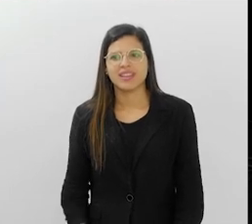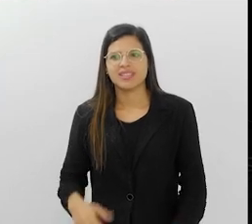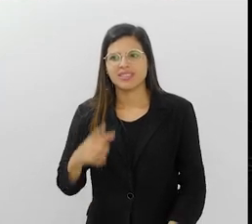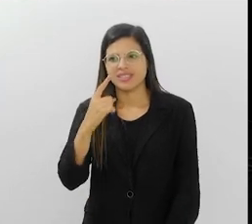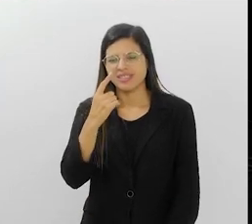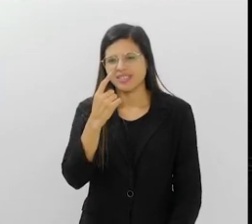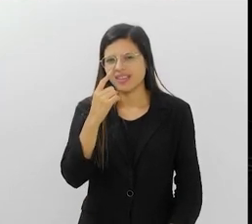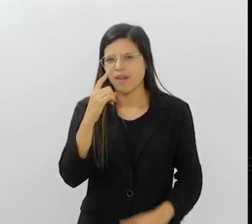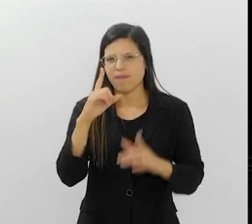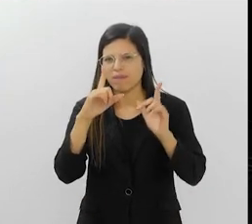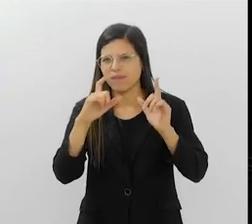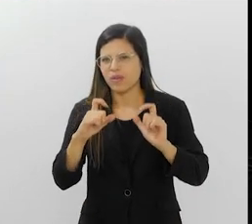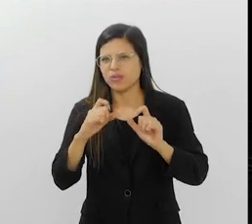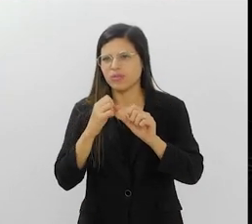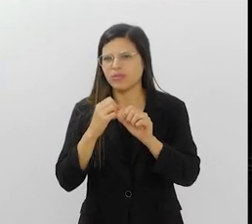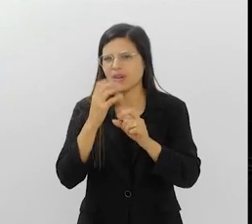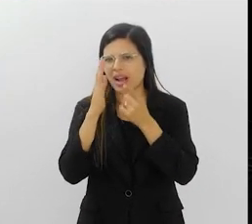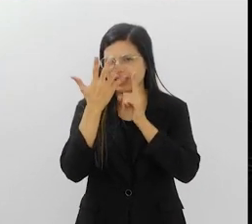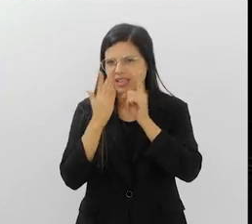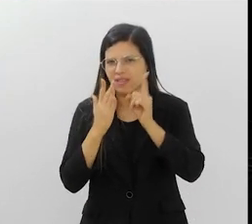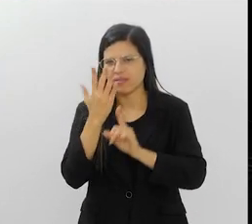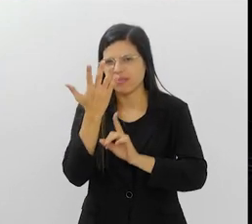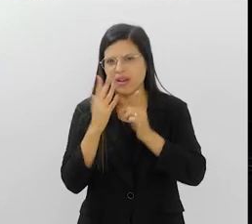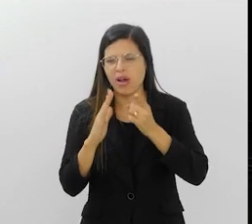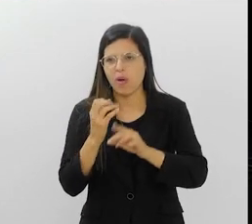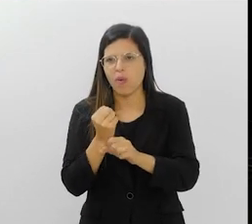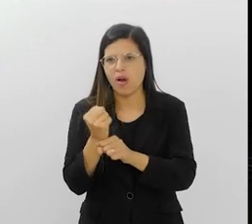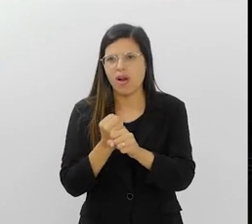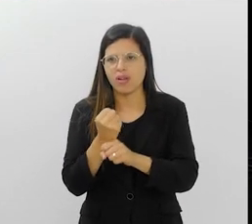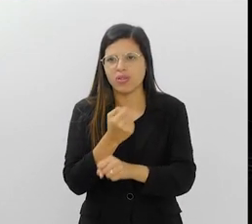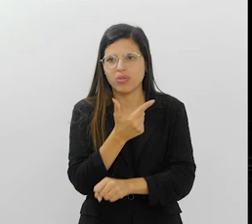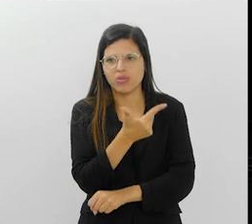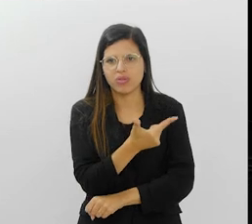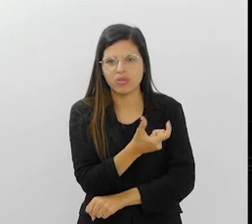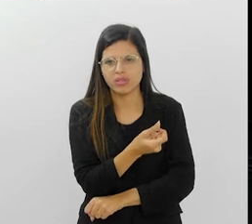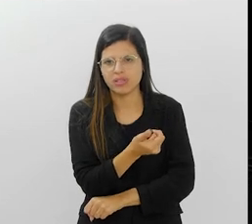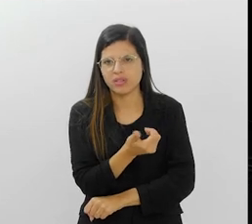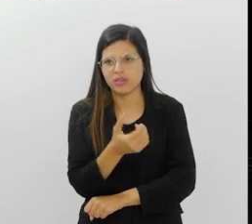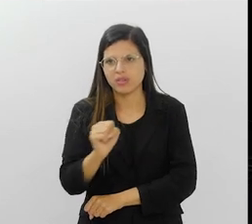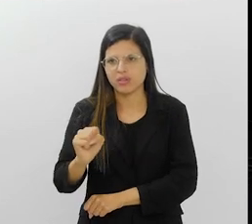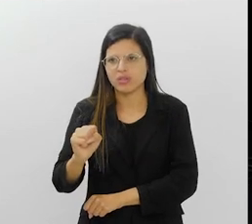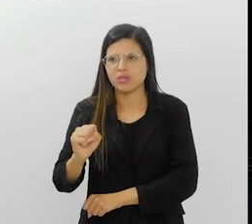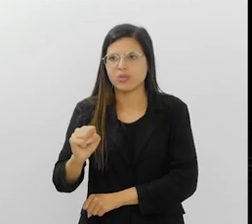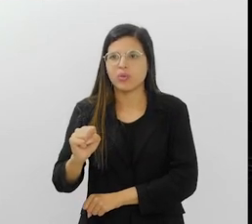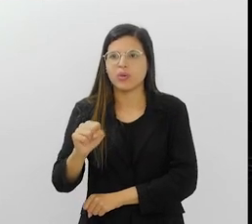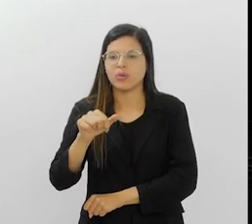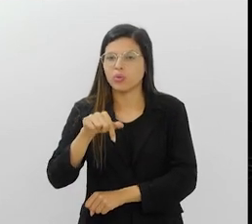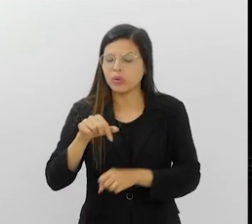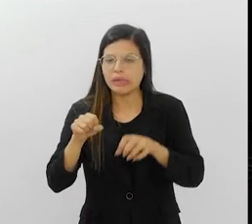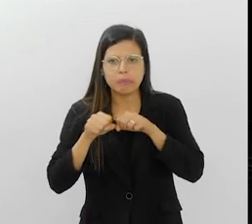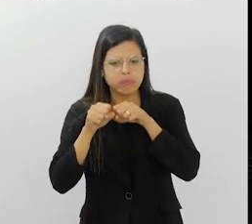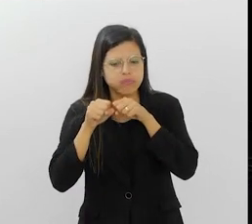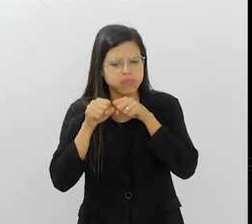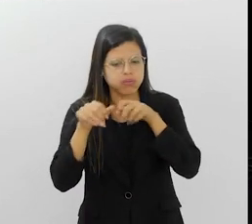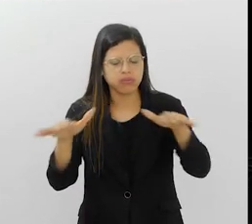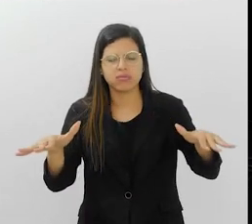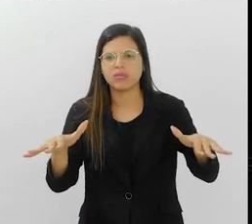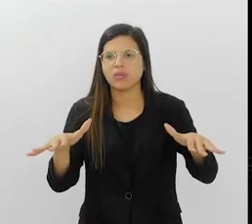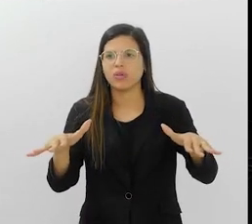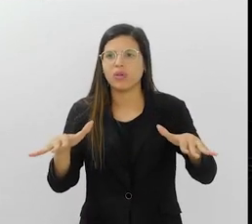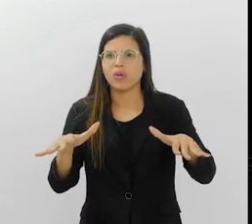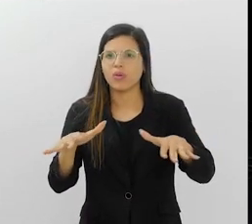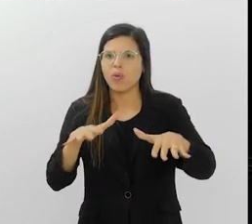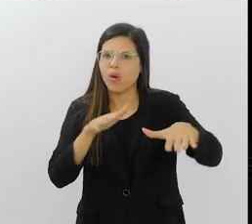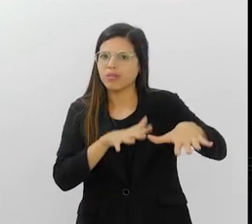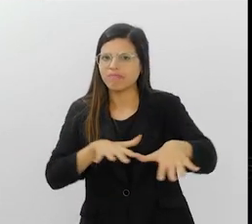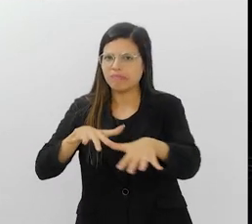essa foto é para o Carnaval de 2018. Que foi o carnaval que a Tuiuti explodiu